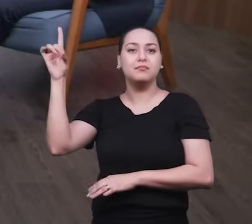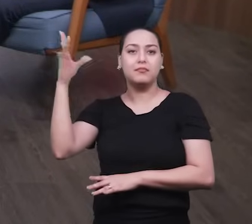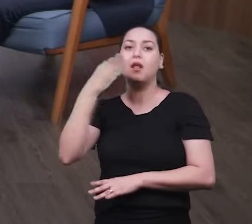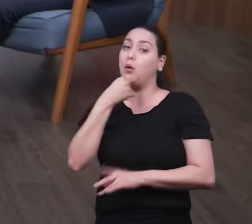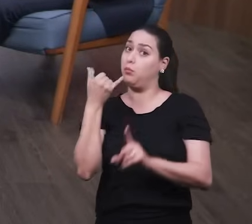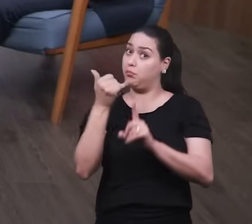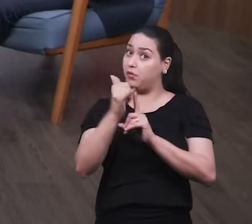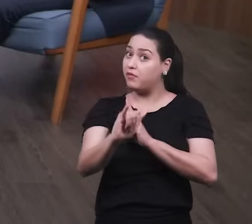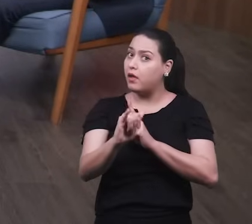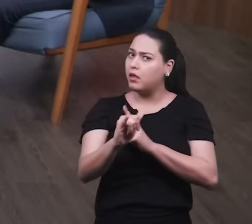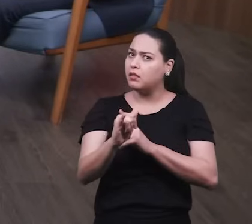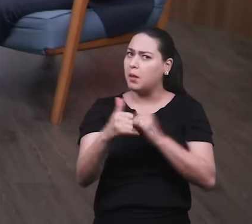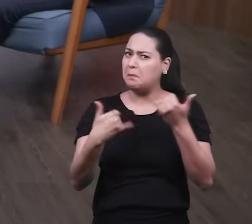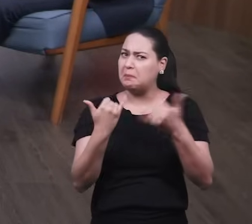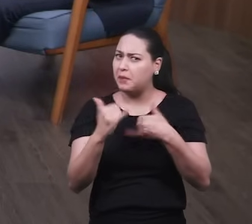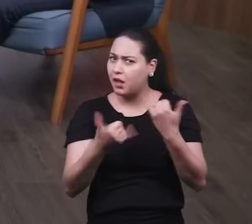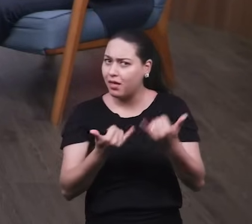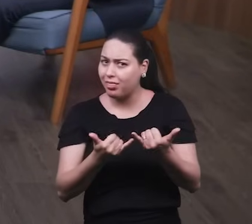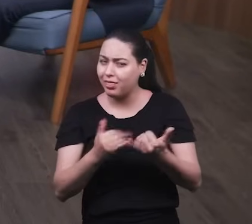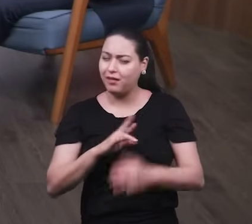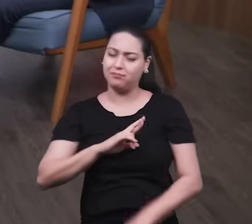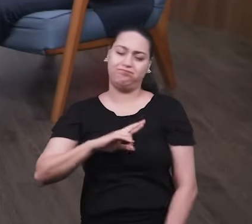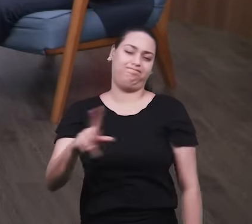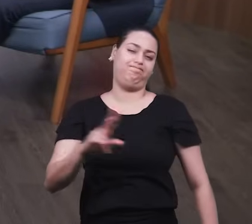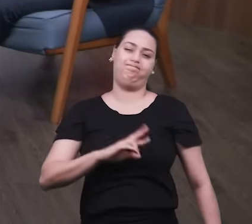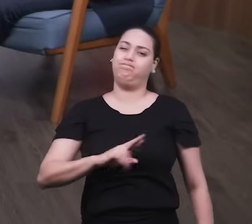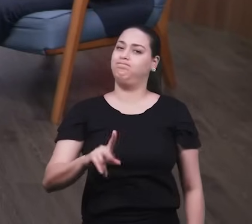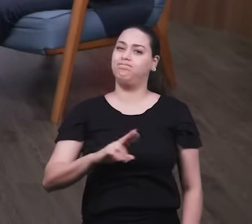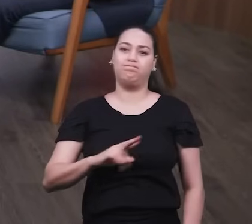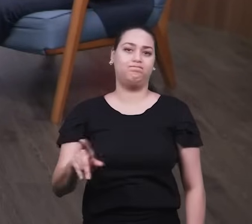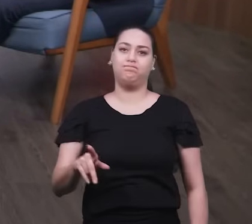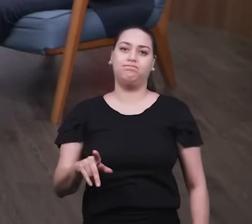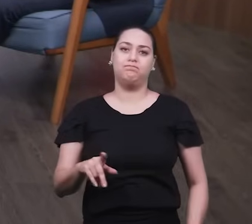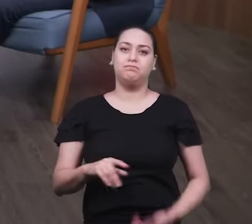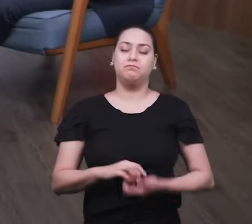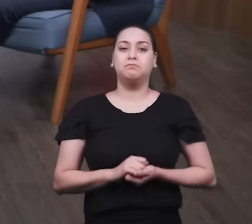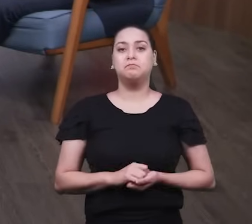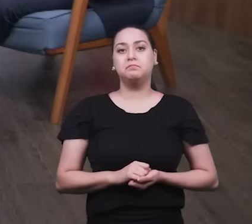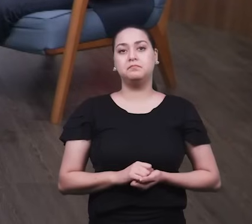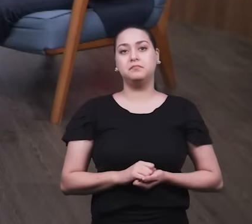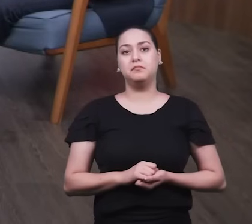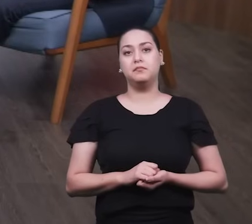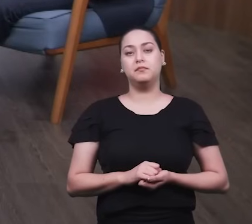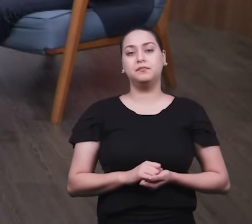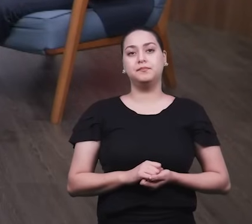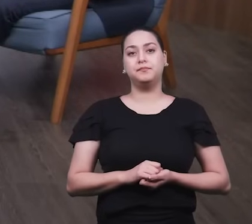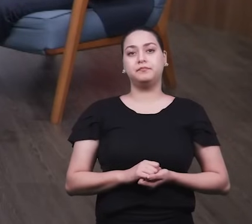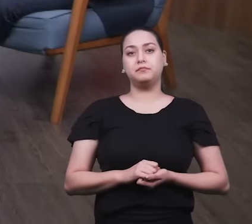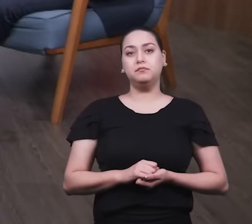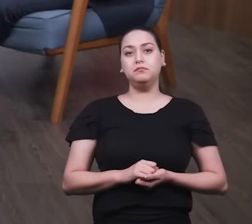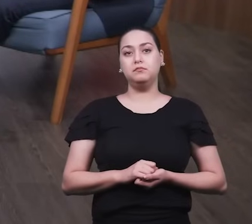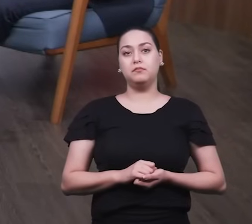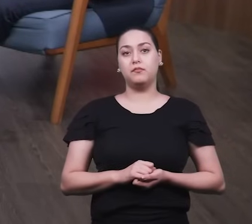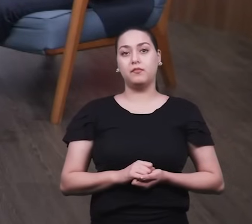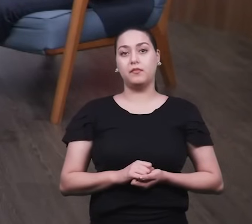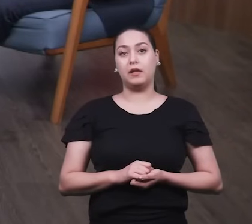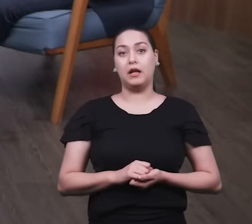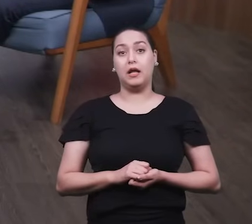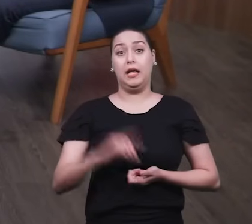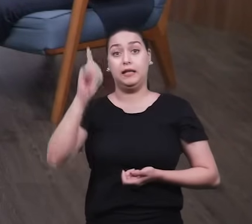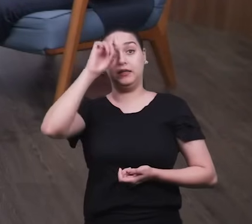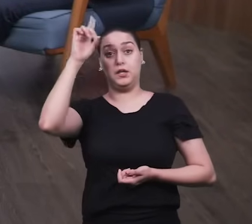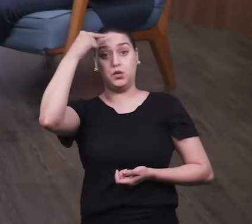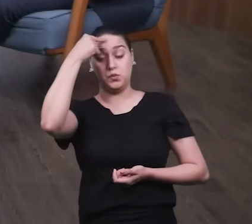assim, ser profeta não era brincadeira, não. Não, não é. Tanto é que muitas vezes falava, olha, escreve